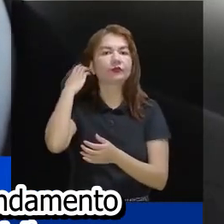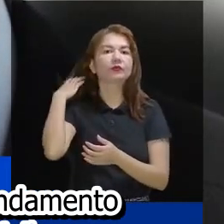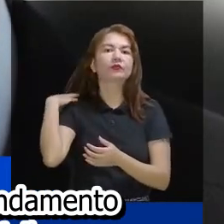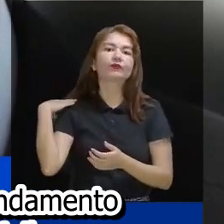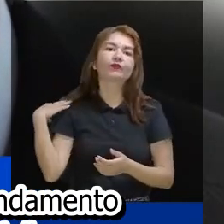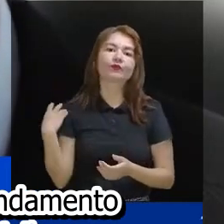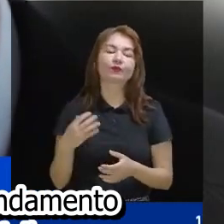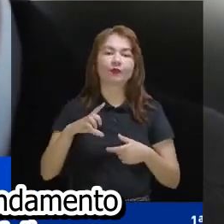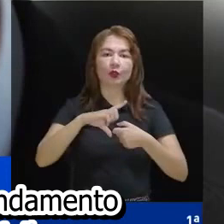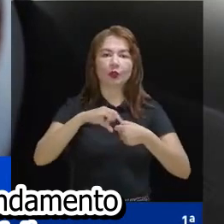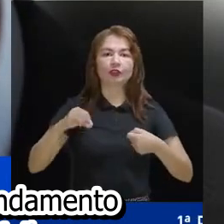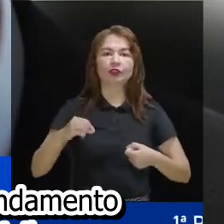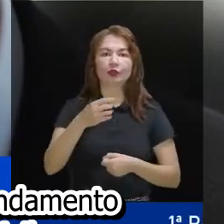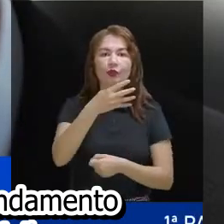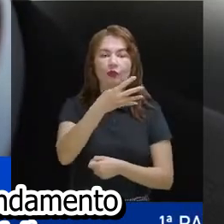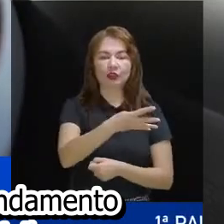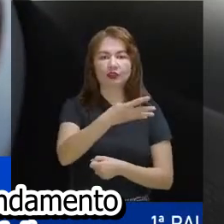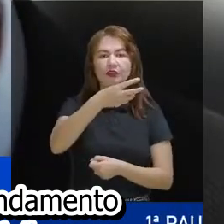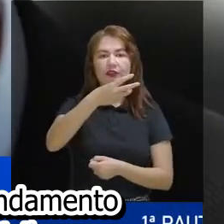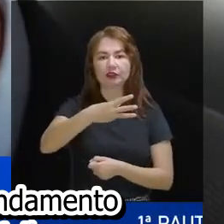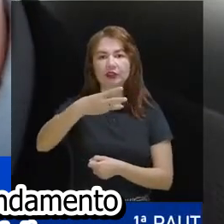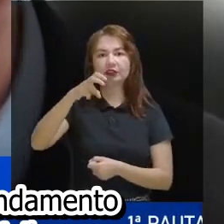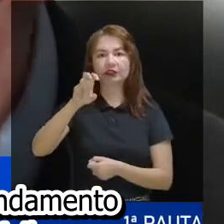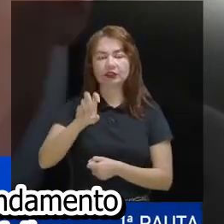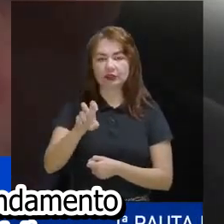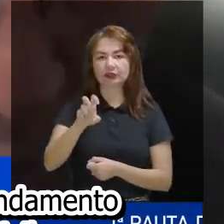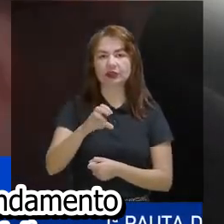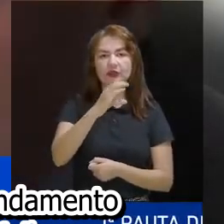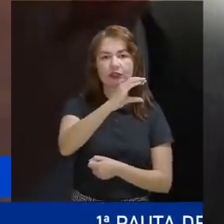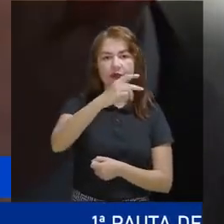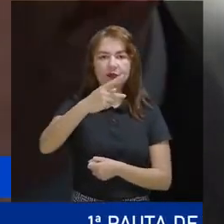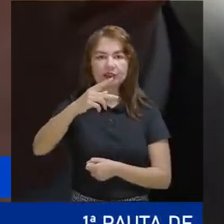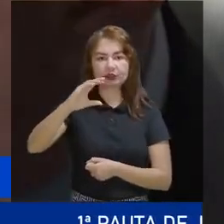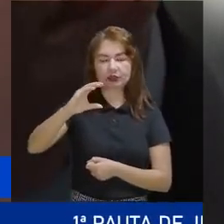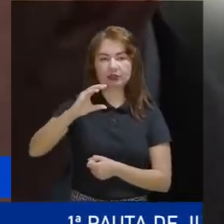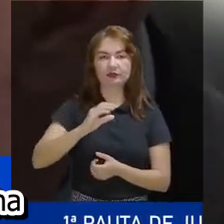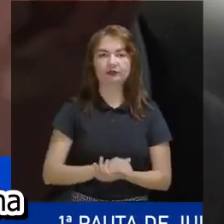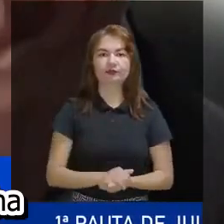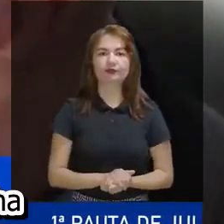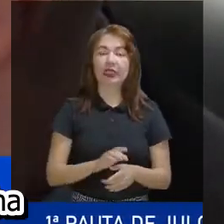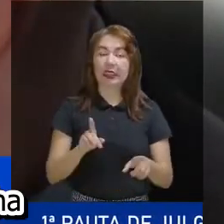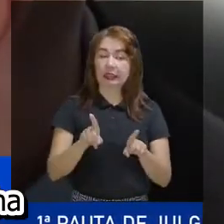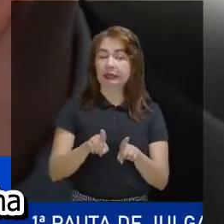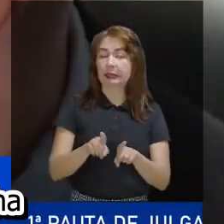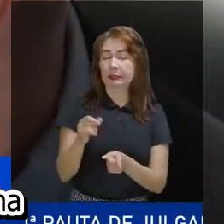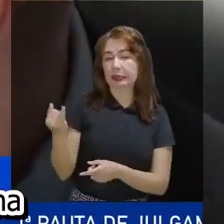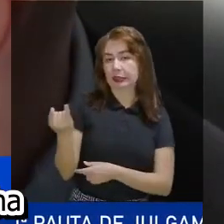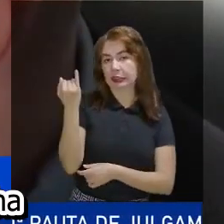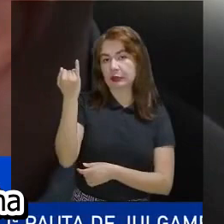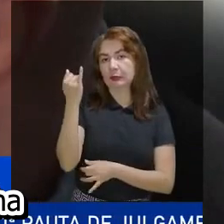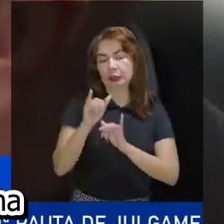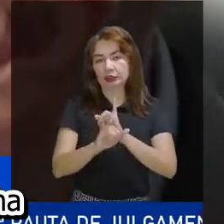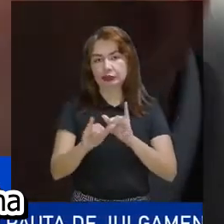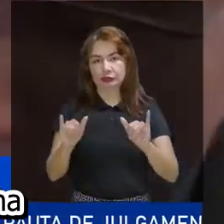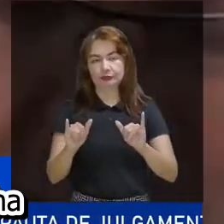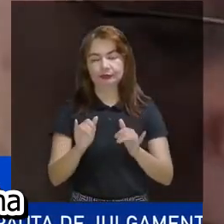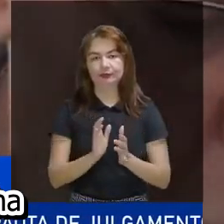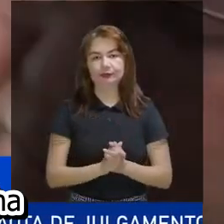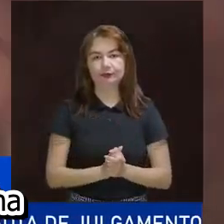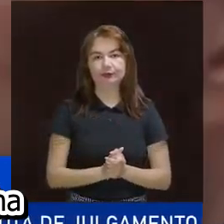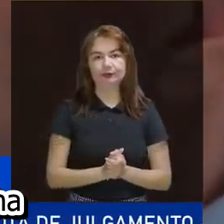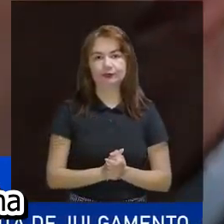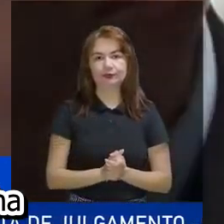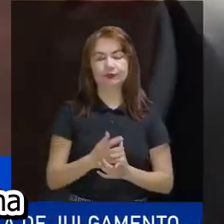artigo 485, inciso 6 do Código de Processo Civil. Também ressalto, senhor presidente, que da